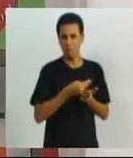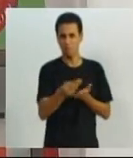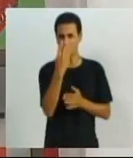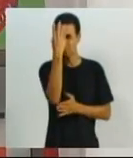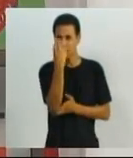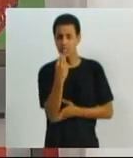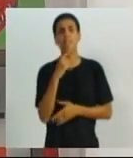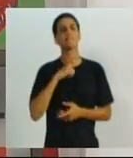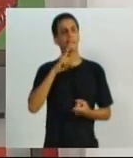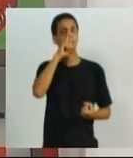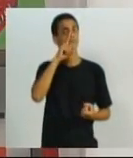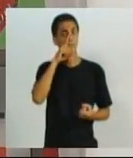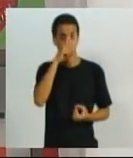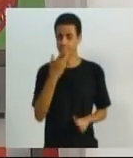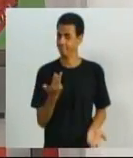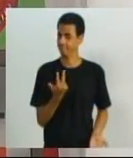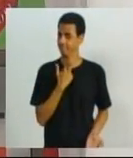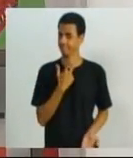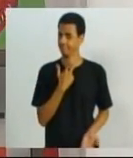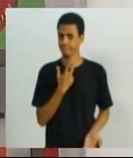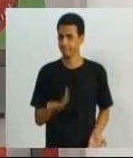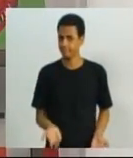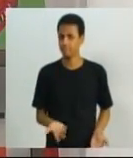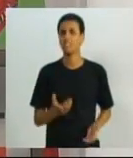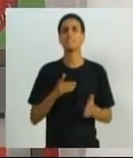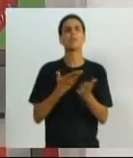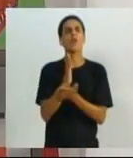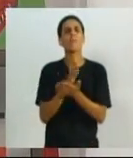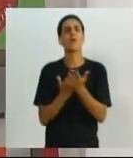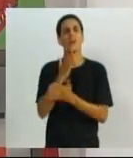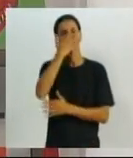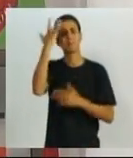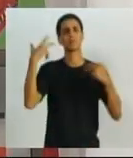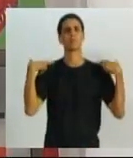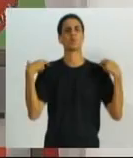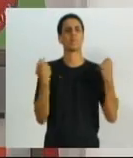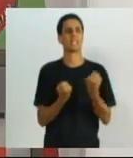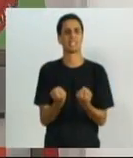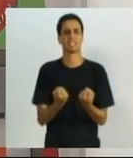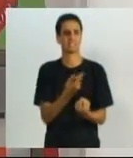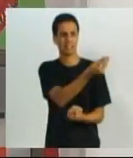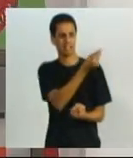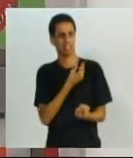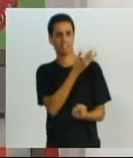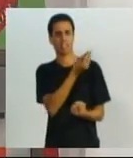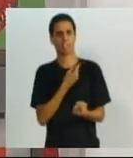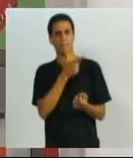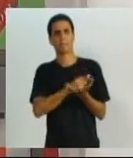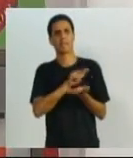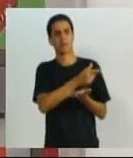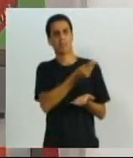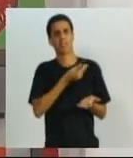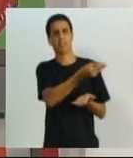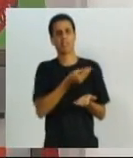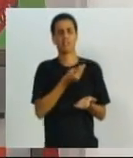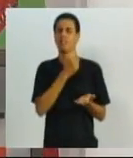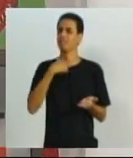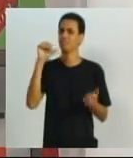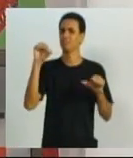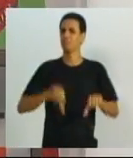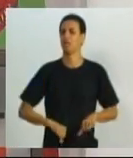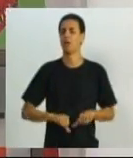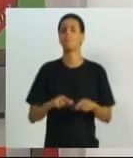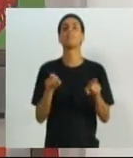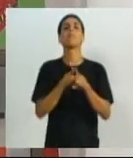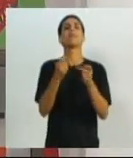do risco, além de incomodar os motoristas, em nada contribui. Fim das carreatas, a